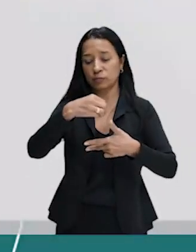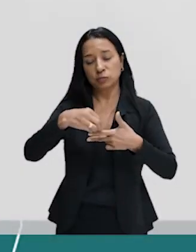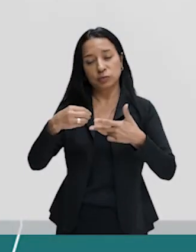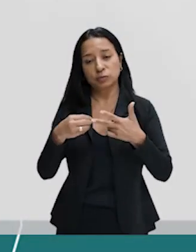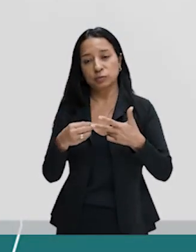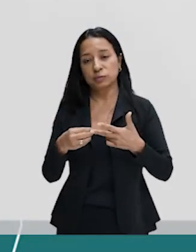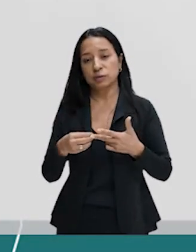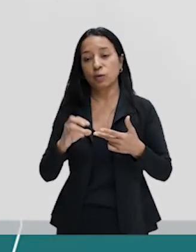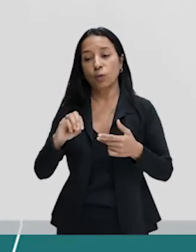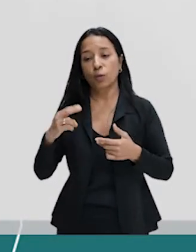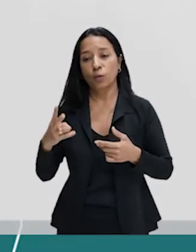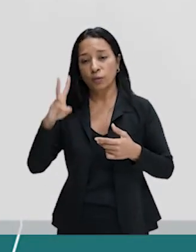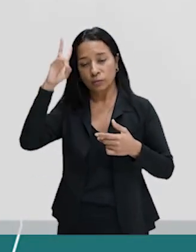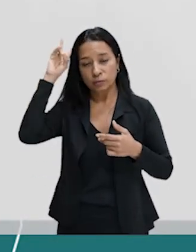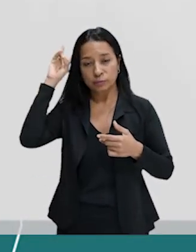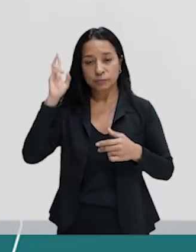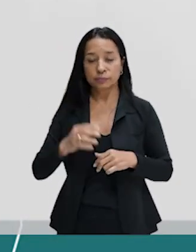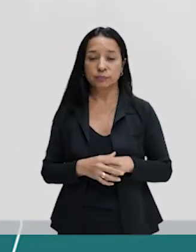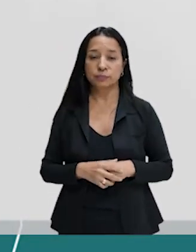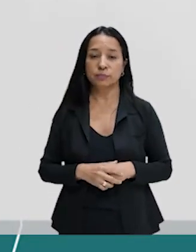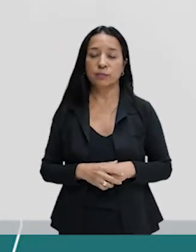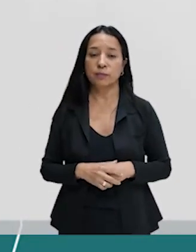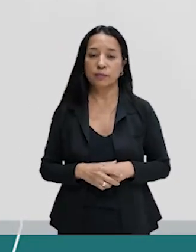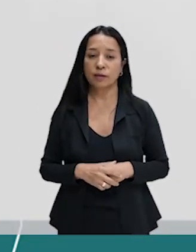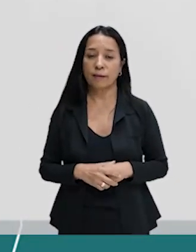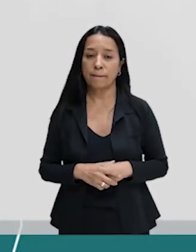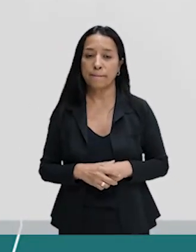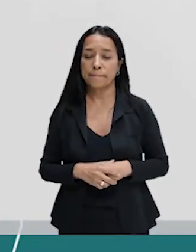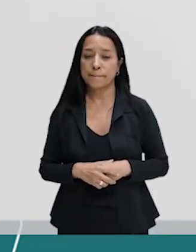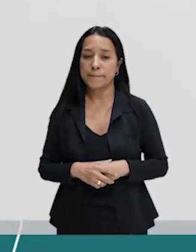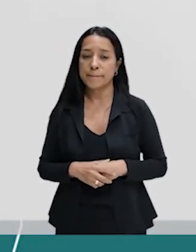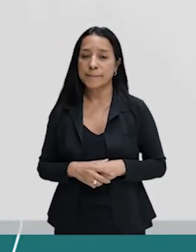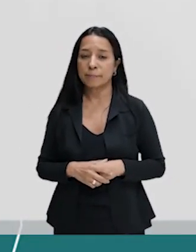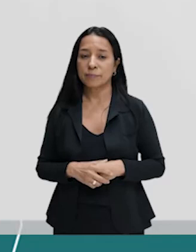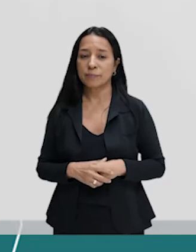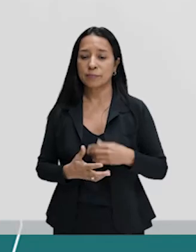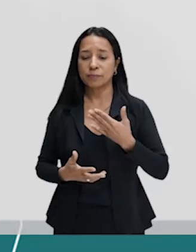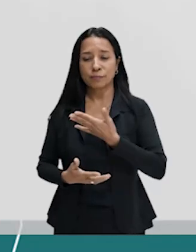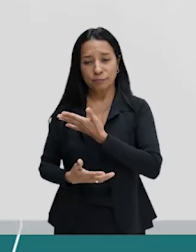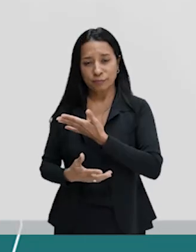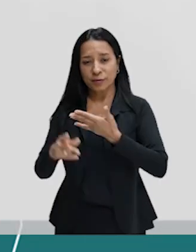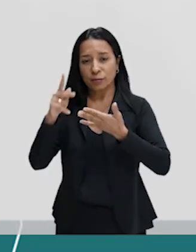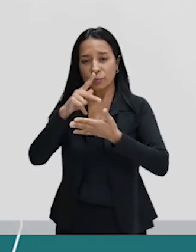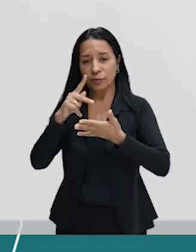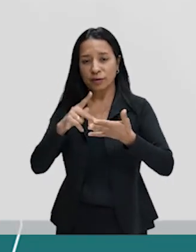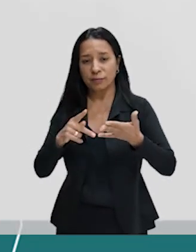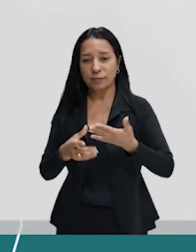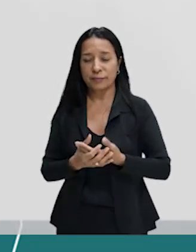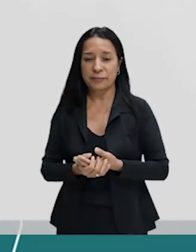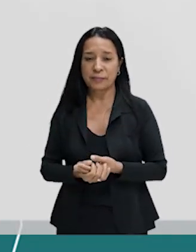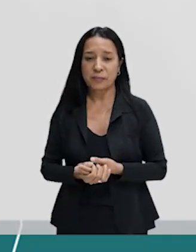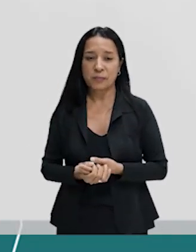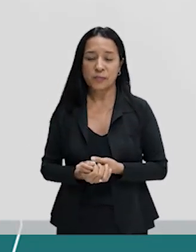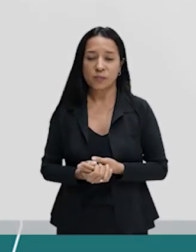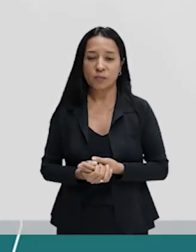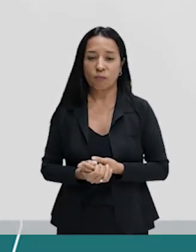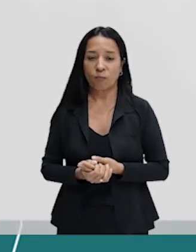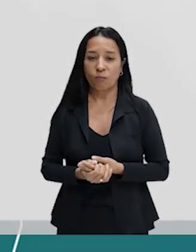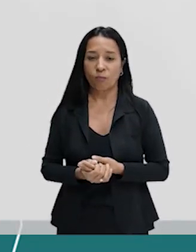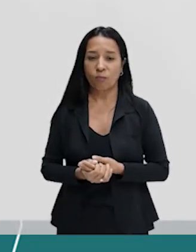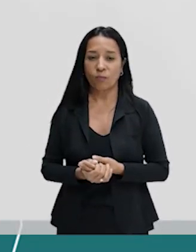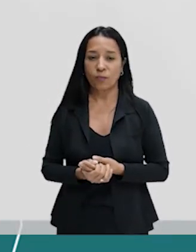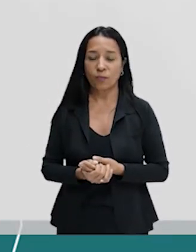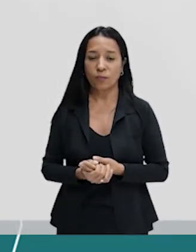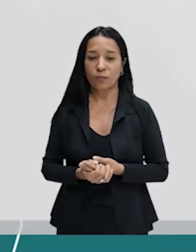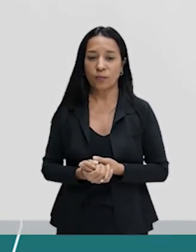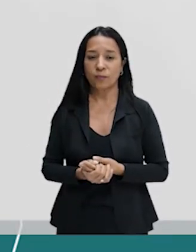Quintana, o poema dele, Poeminha do Contra. Todos estes que aí estão,